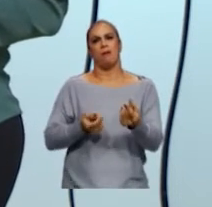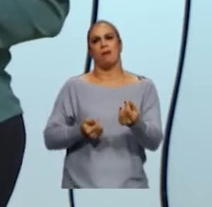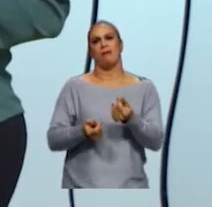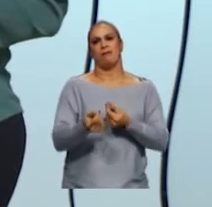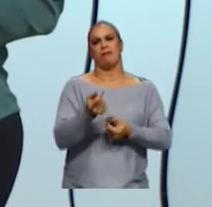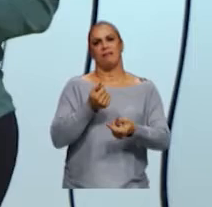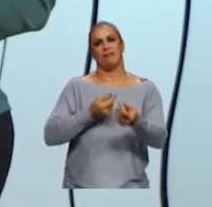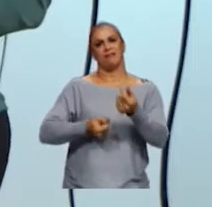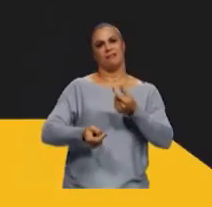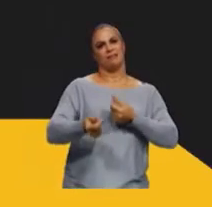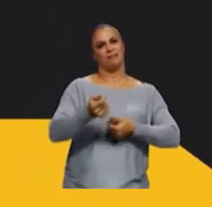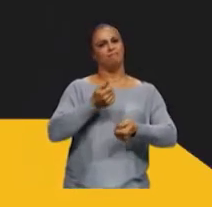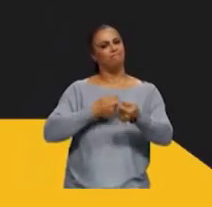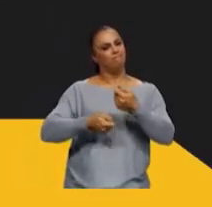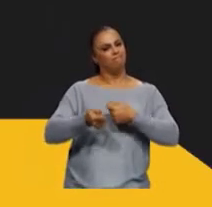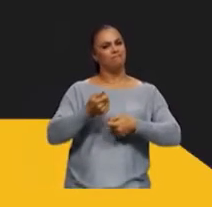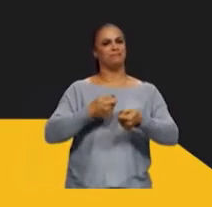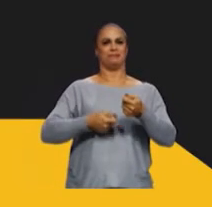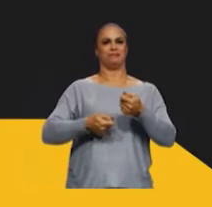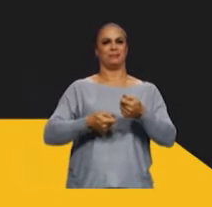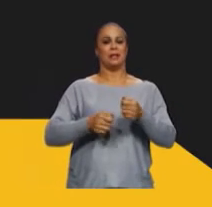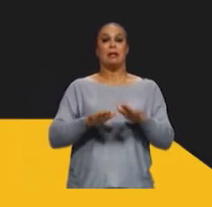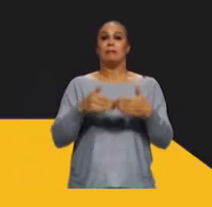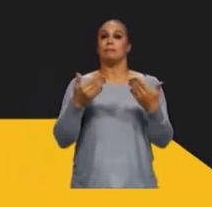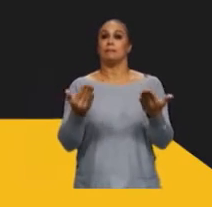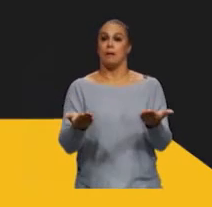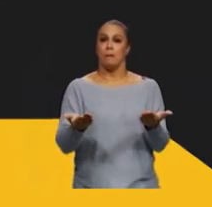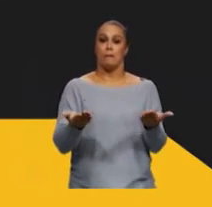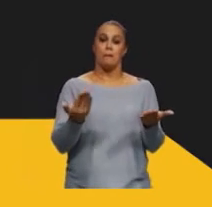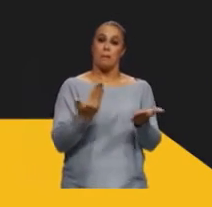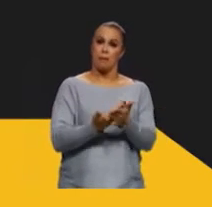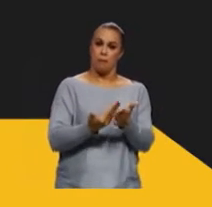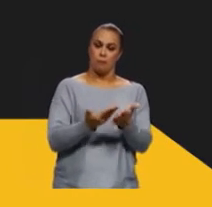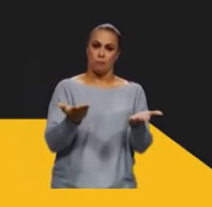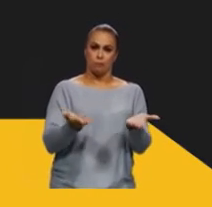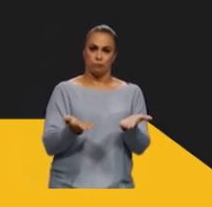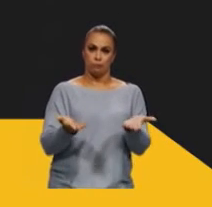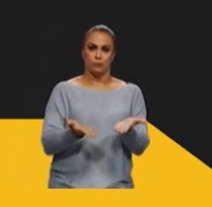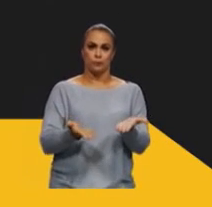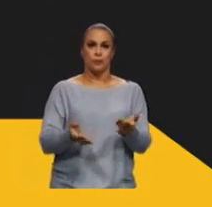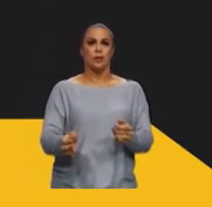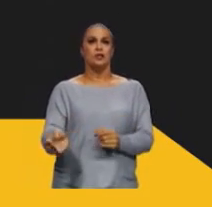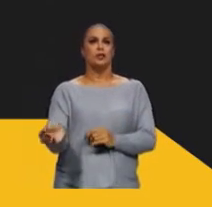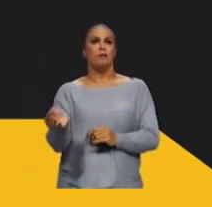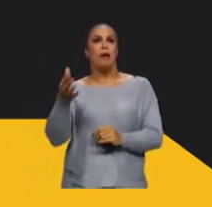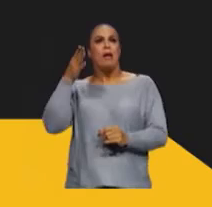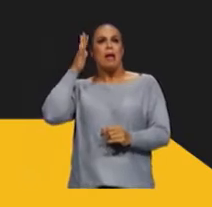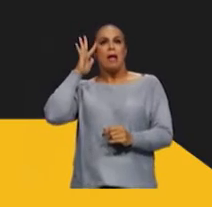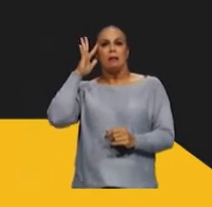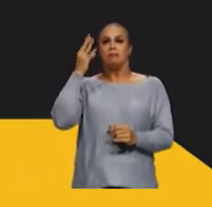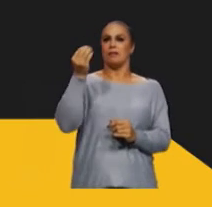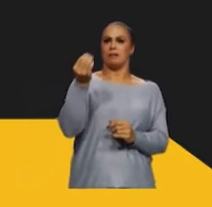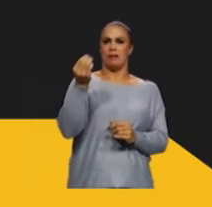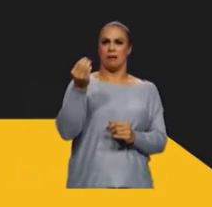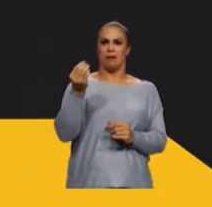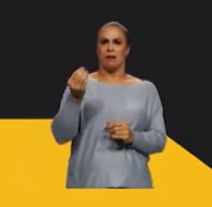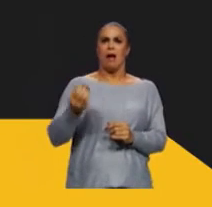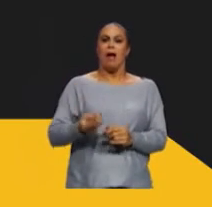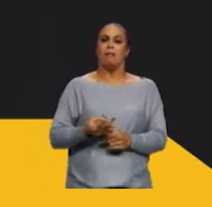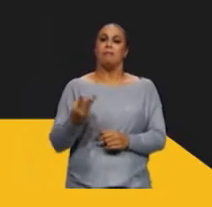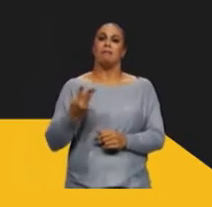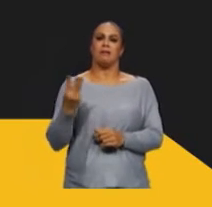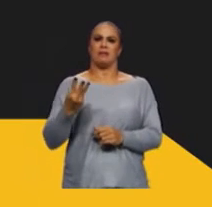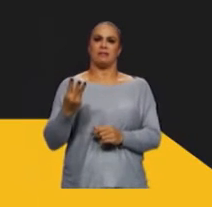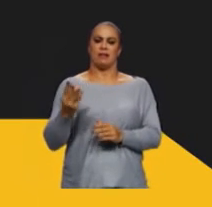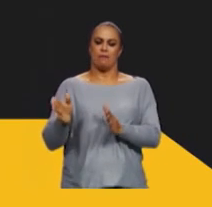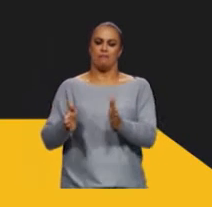aula de hoje, a gente vai tentar entender o que é essa terceira fase do capitalismo, o que é